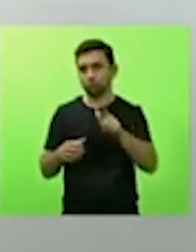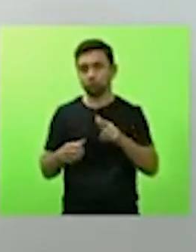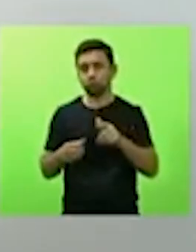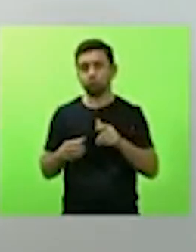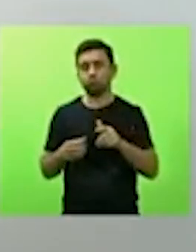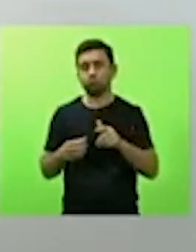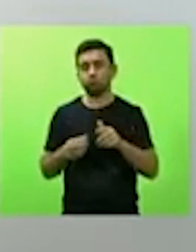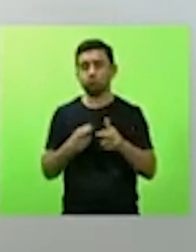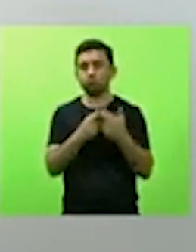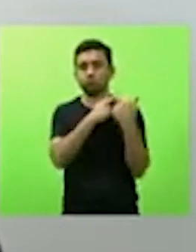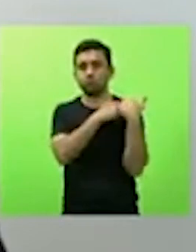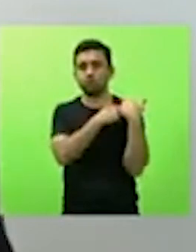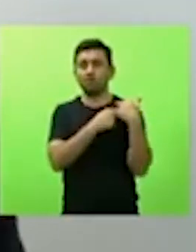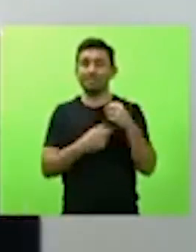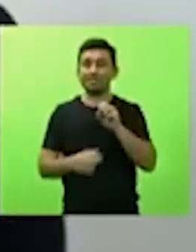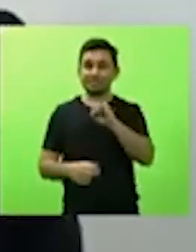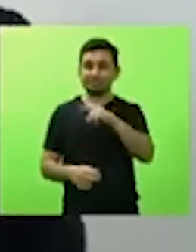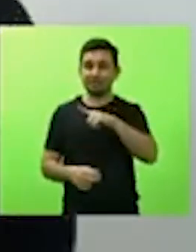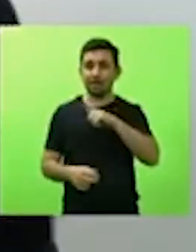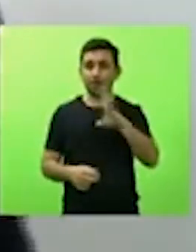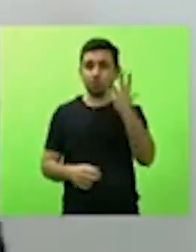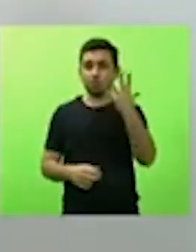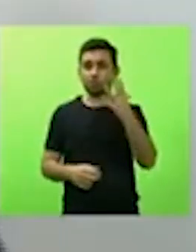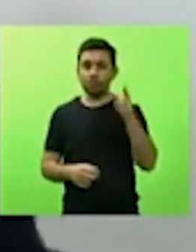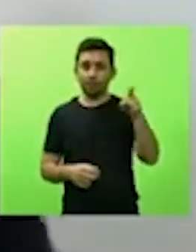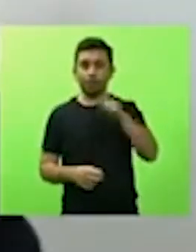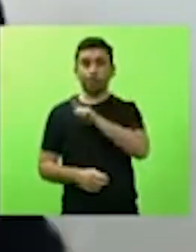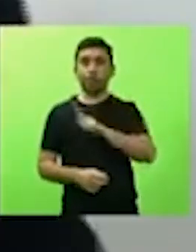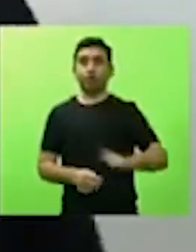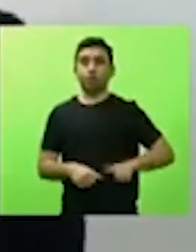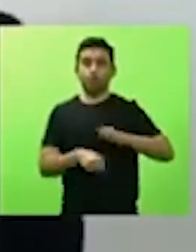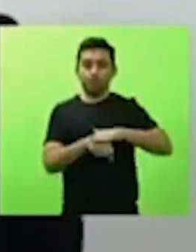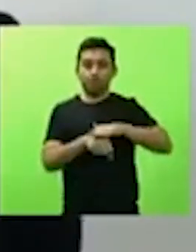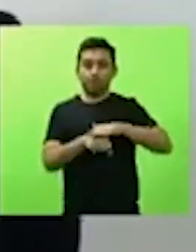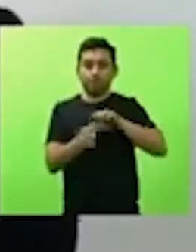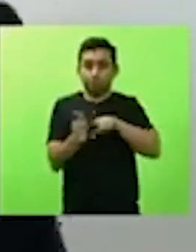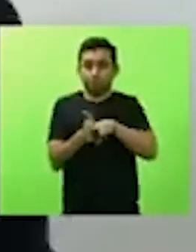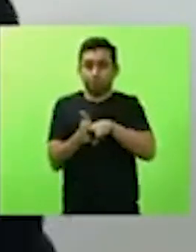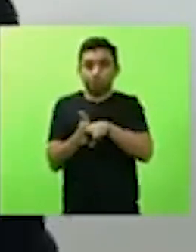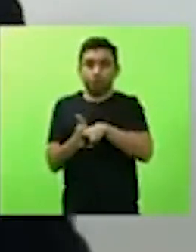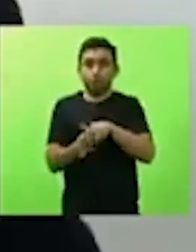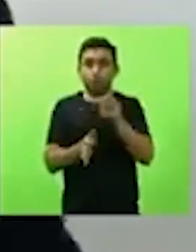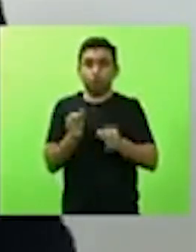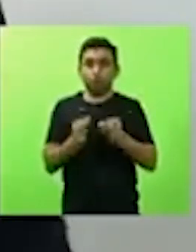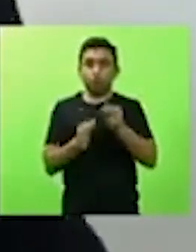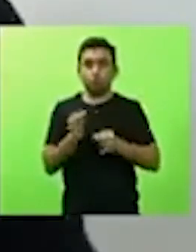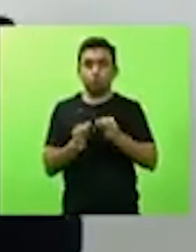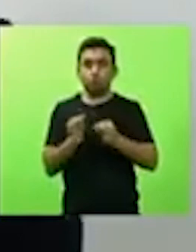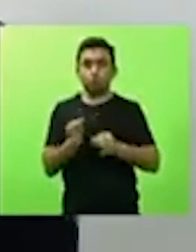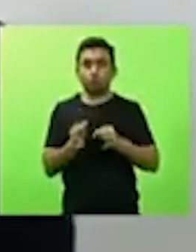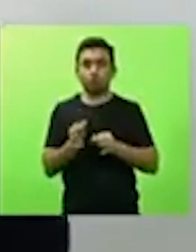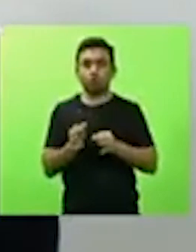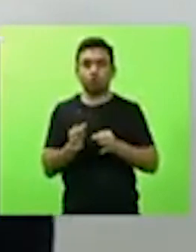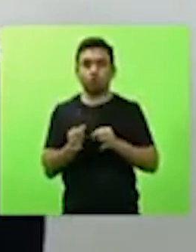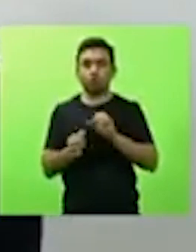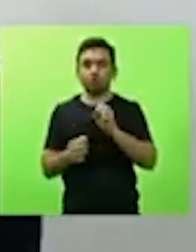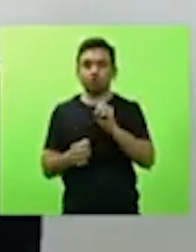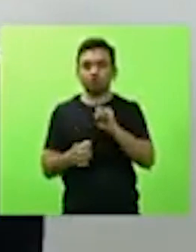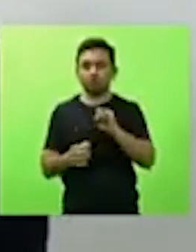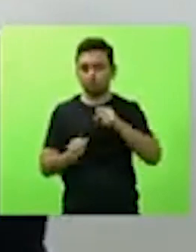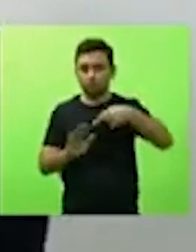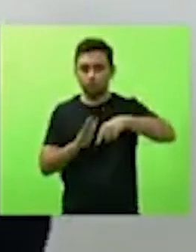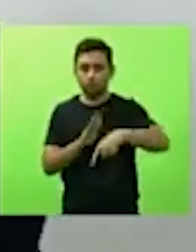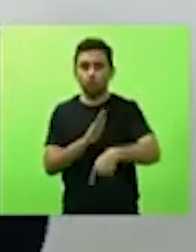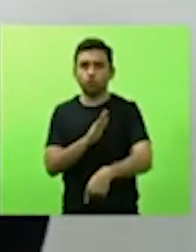situação como essa, não é o governador que vai fazer análise jurídica de uma situação tão complexa como